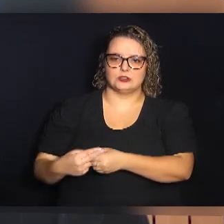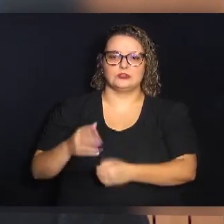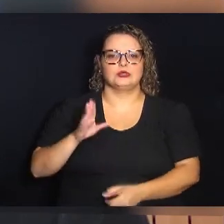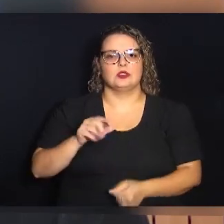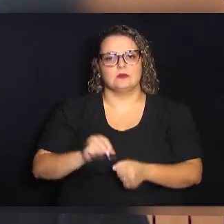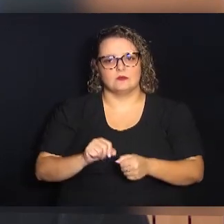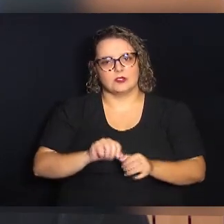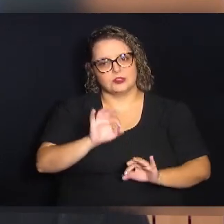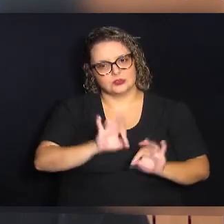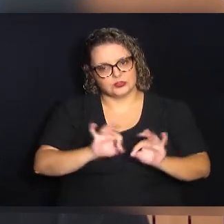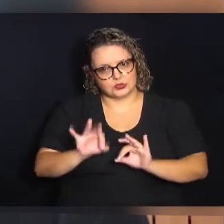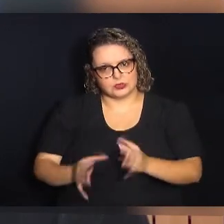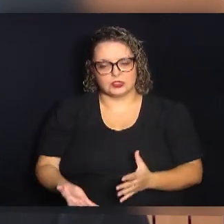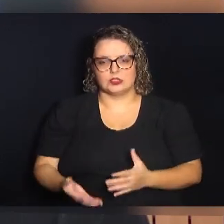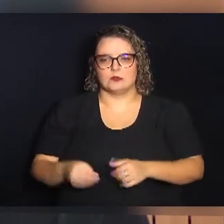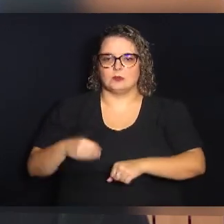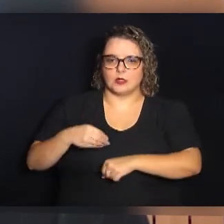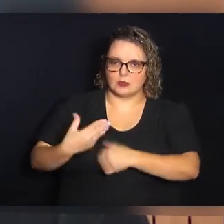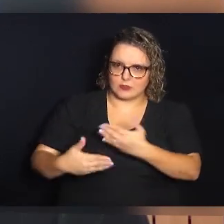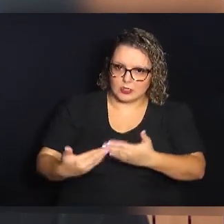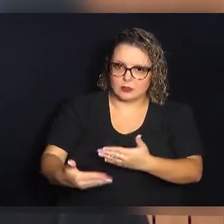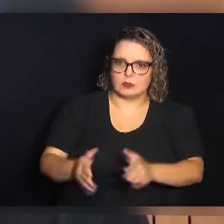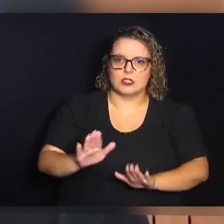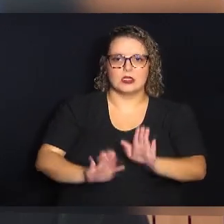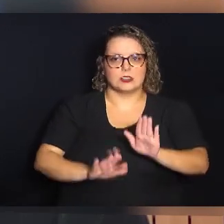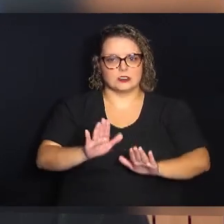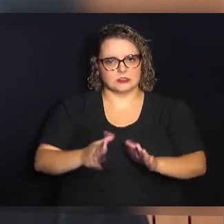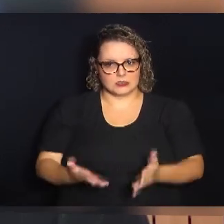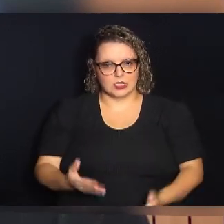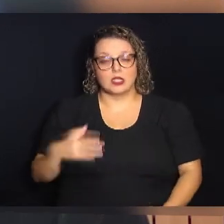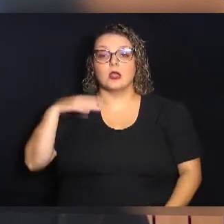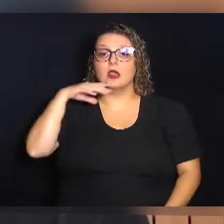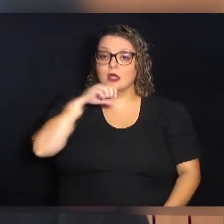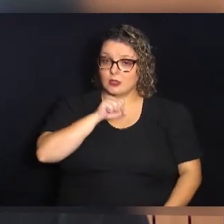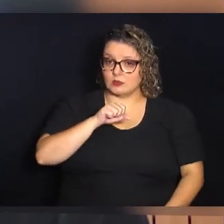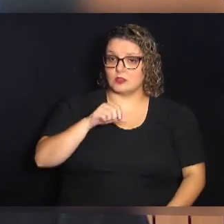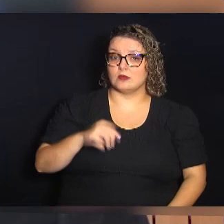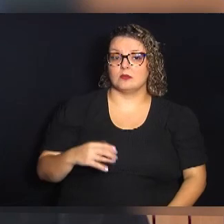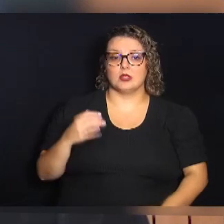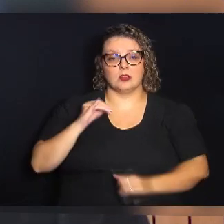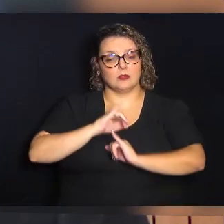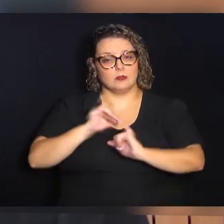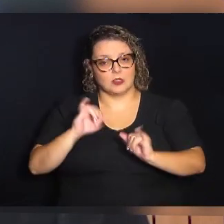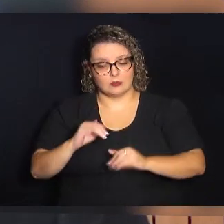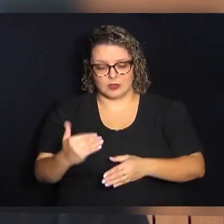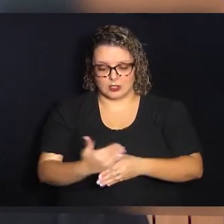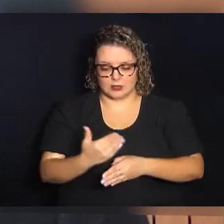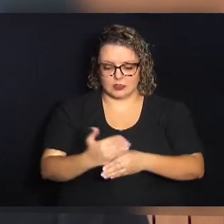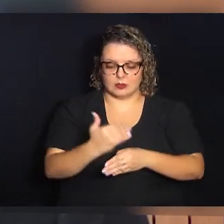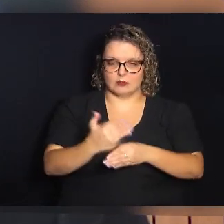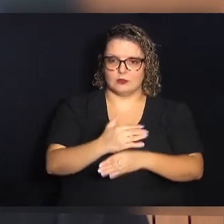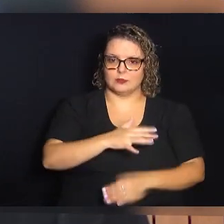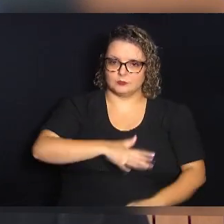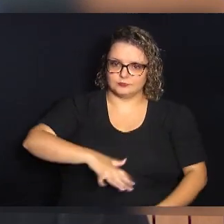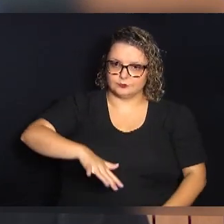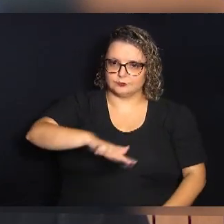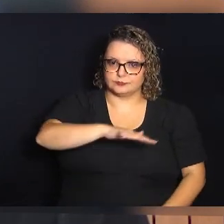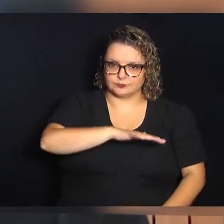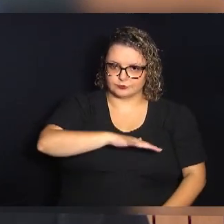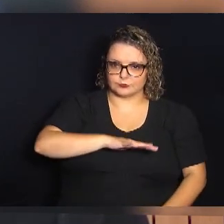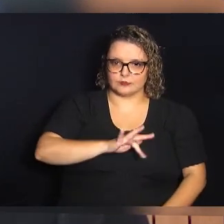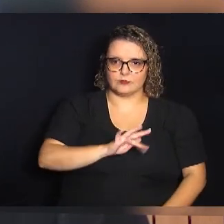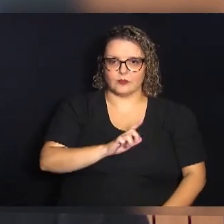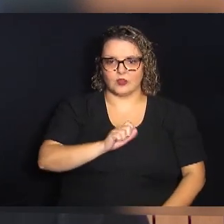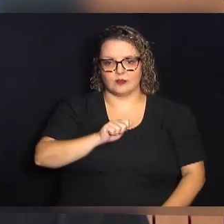que já foi feito o projeto está encaminhando agora para licitação e muito em breve vai ser anunciada a construção ali na